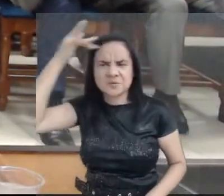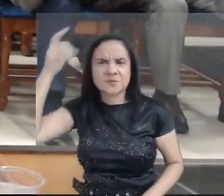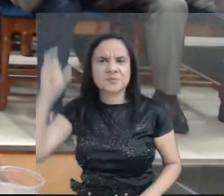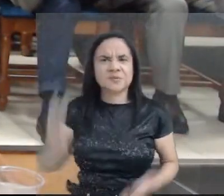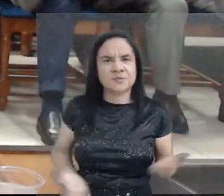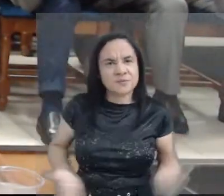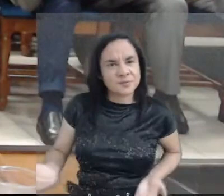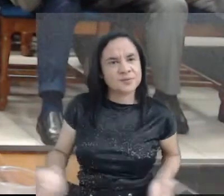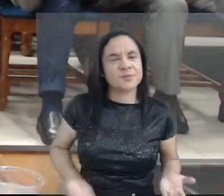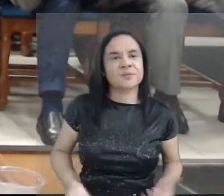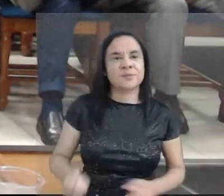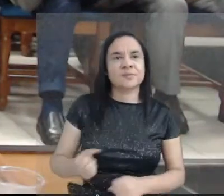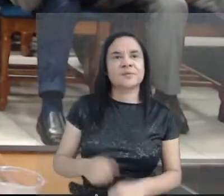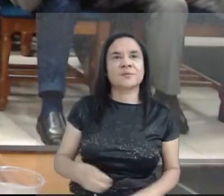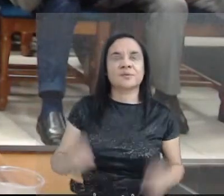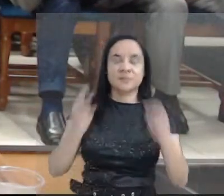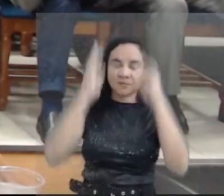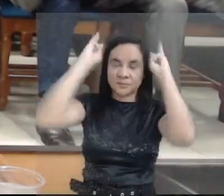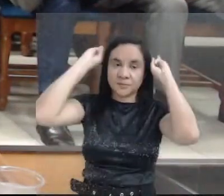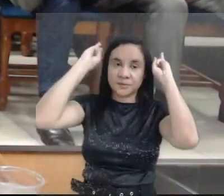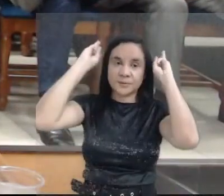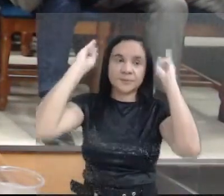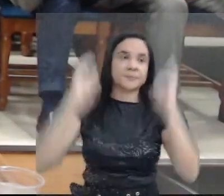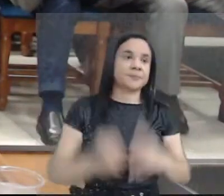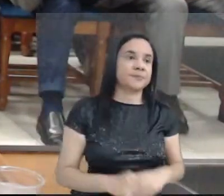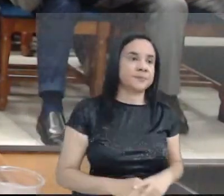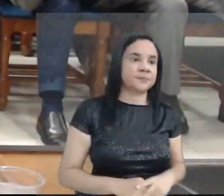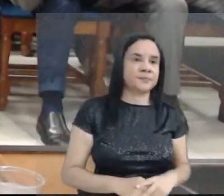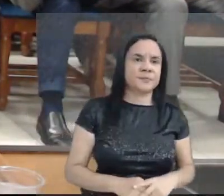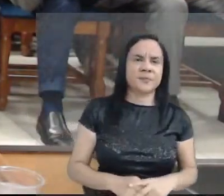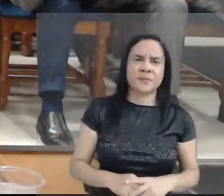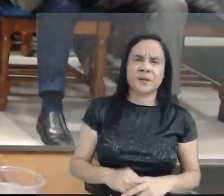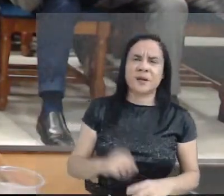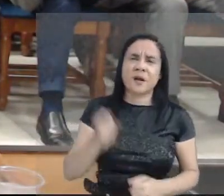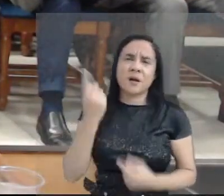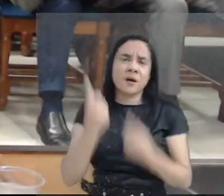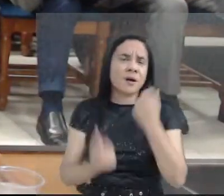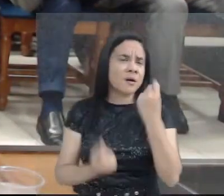Não era para qualquer ocasião, não era para qualquer pessoa.